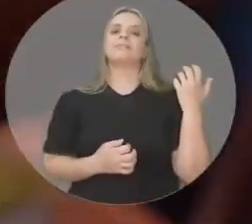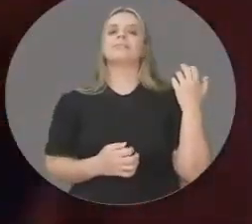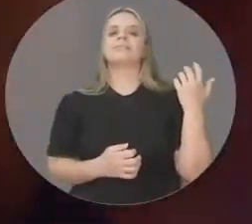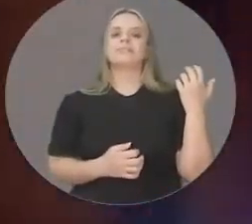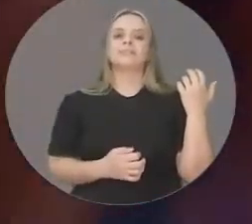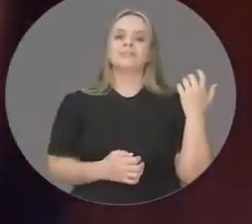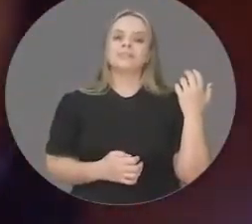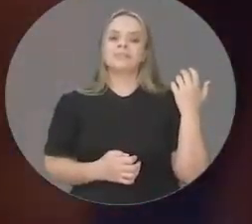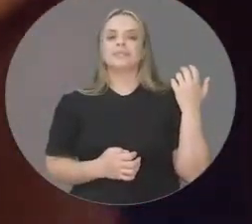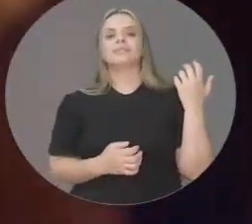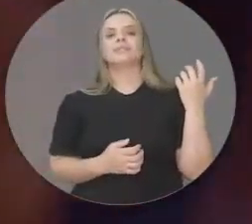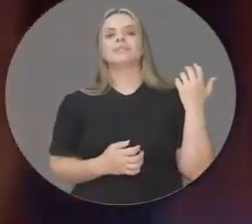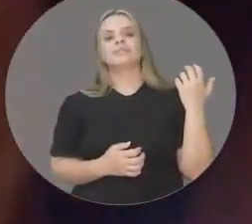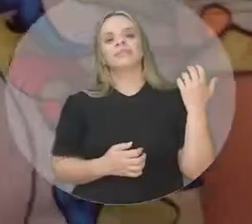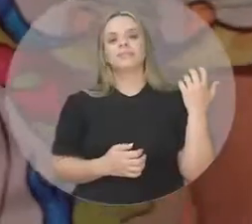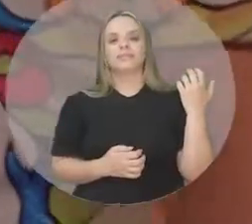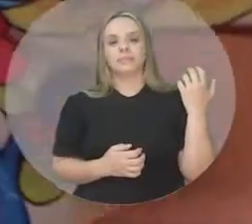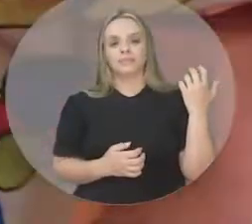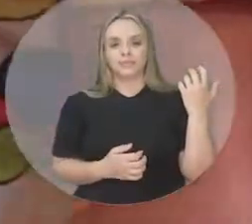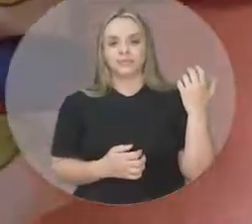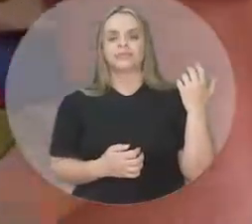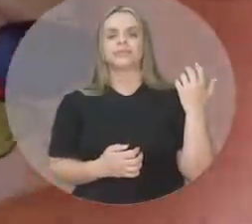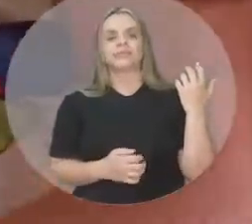nossa tradição.